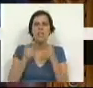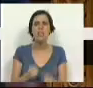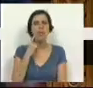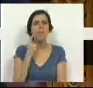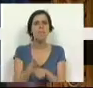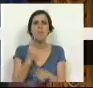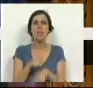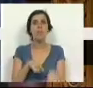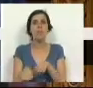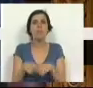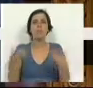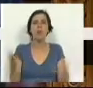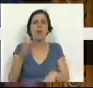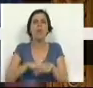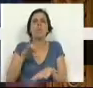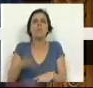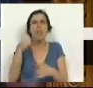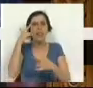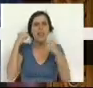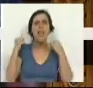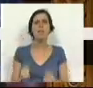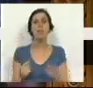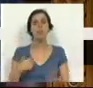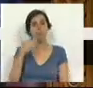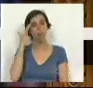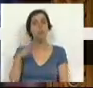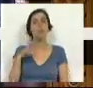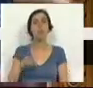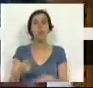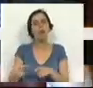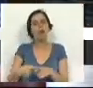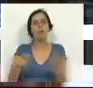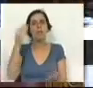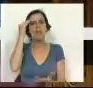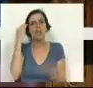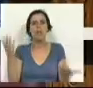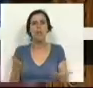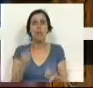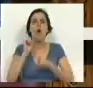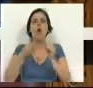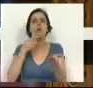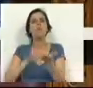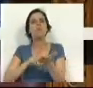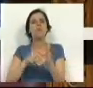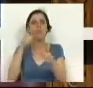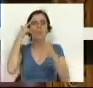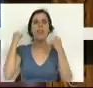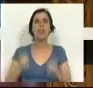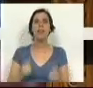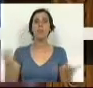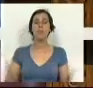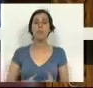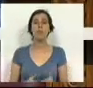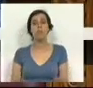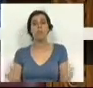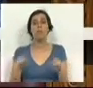mesmas políticas? A que se deve tal teimosia? Eu creio que os portugueses tinham interesse em saber o que é que motiva esta teimosia.